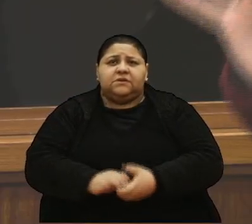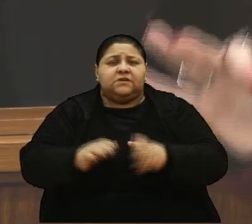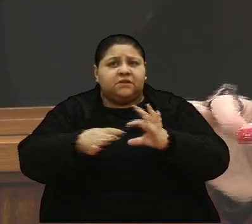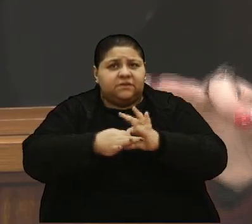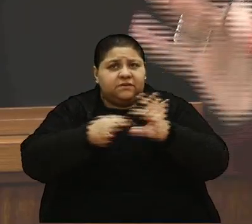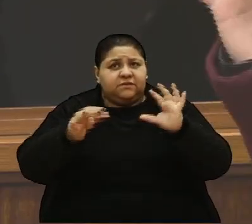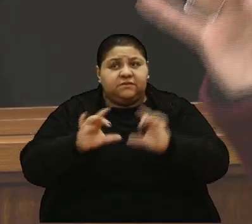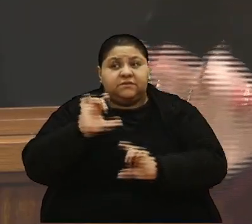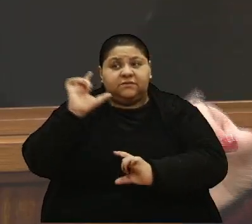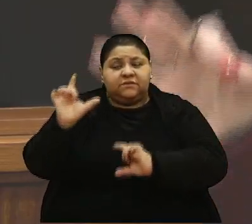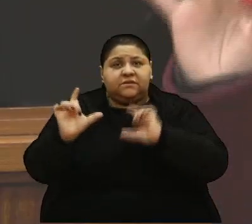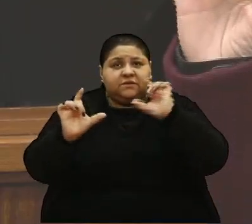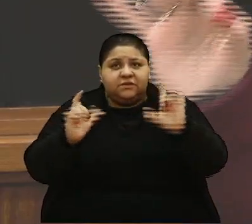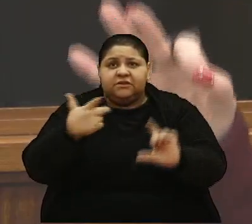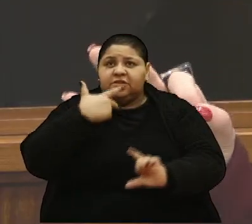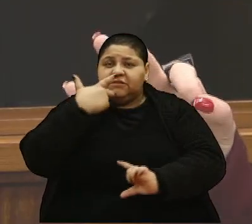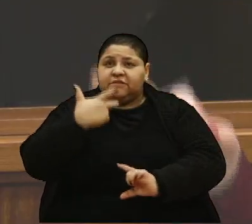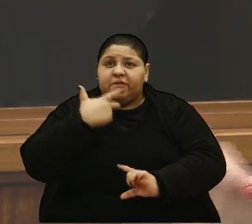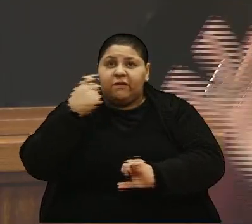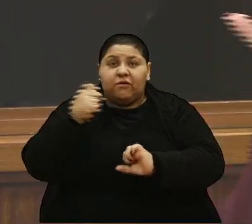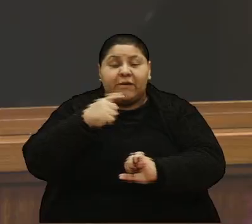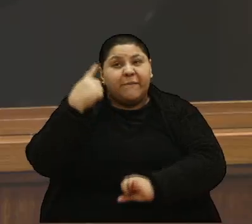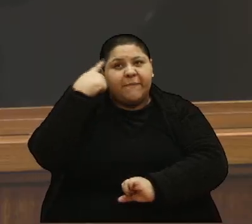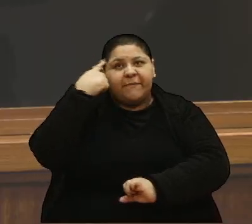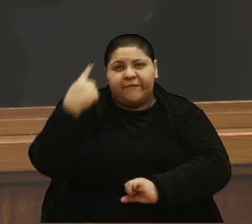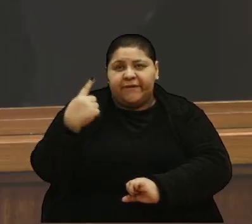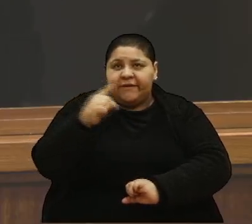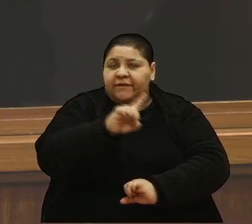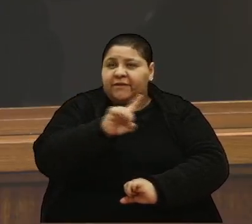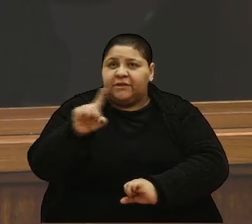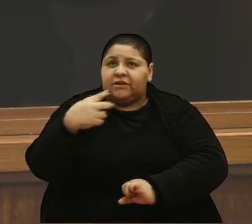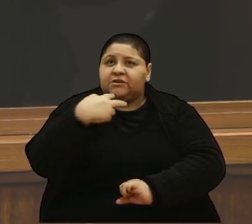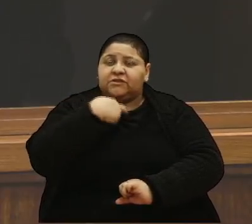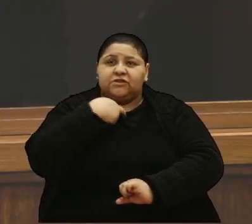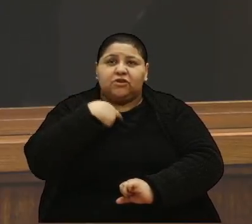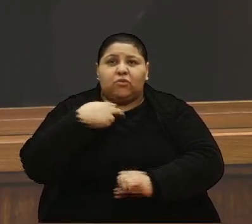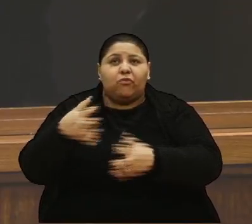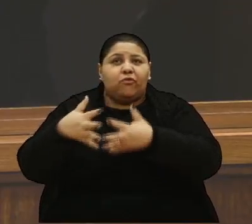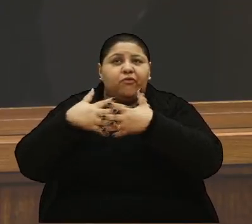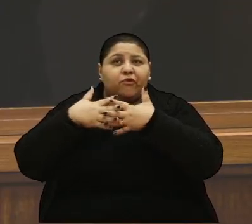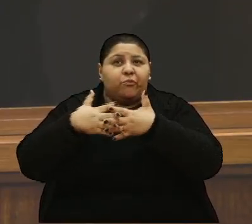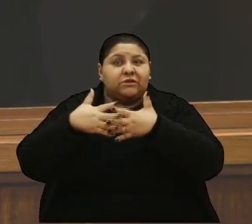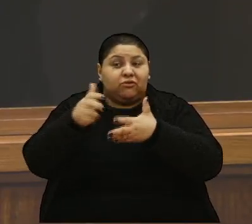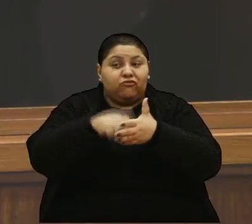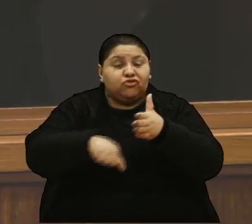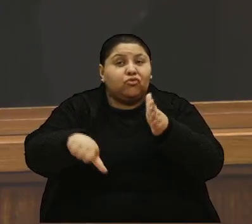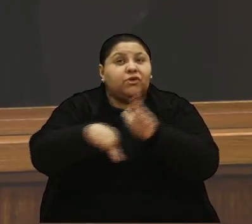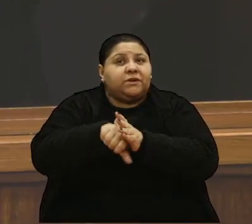liberdade de expressão para falar o que pensa não pode ser confundida com crime.